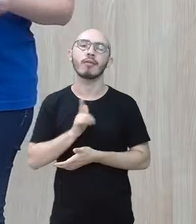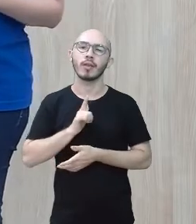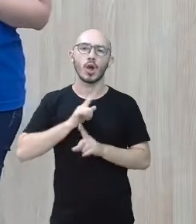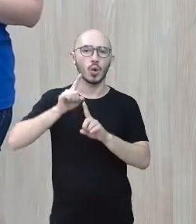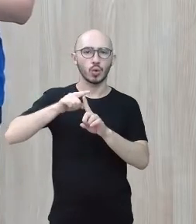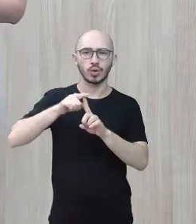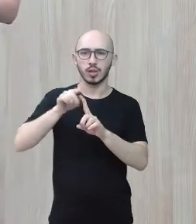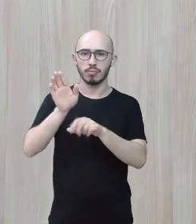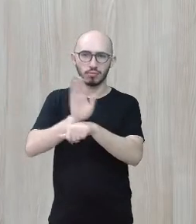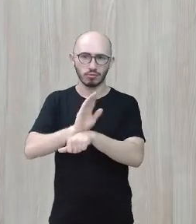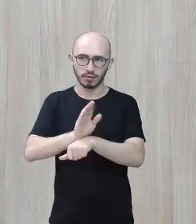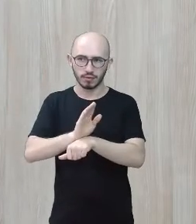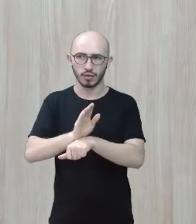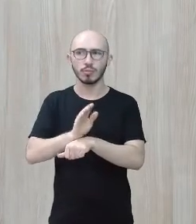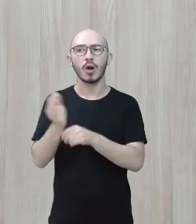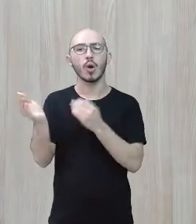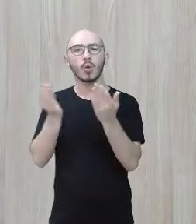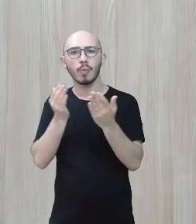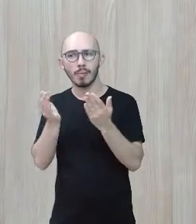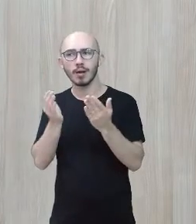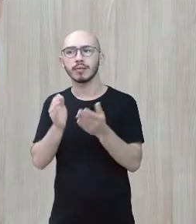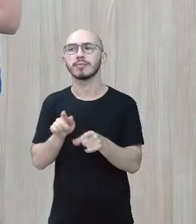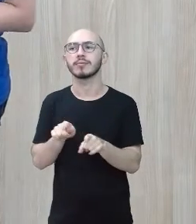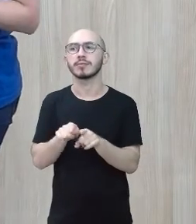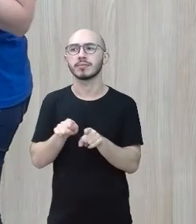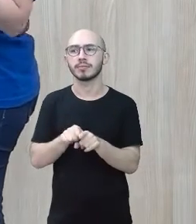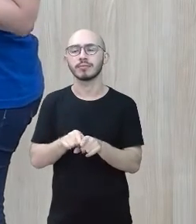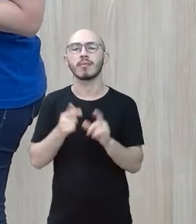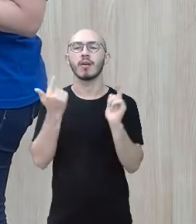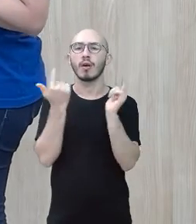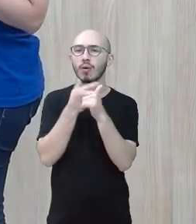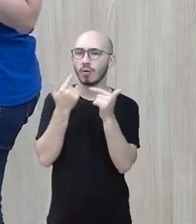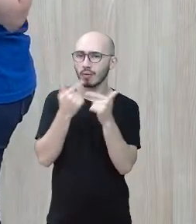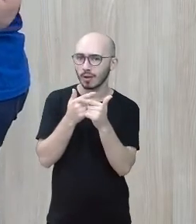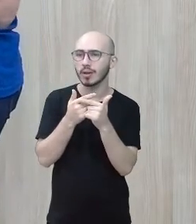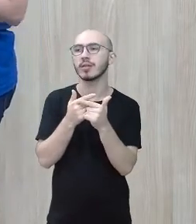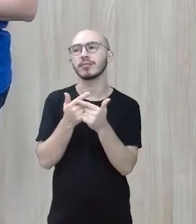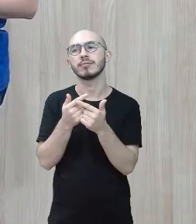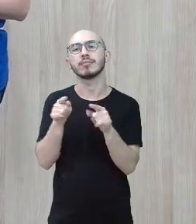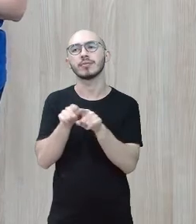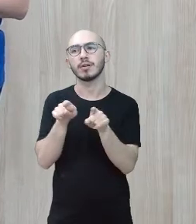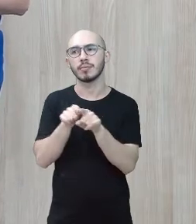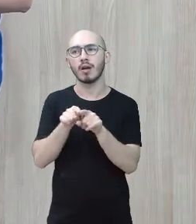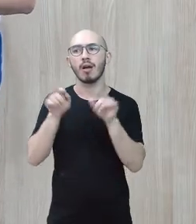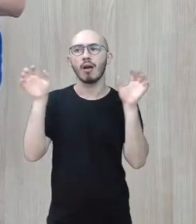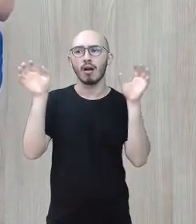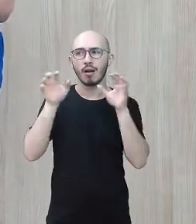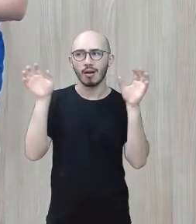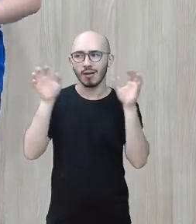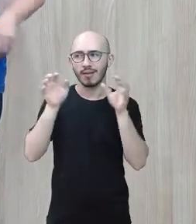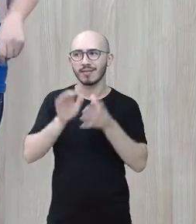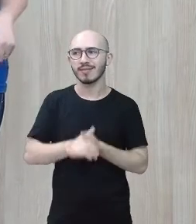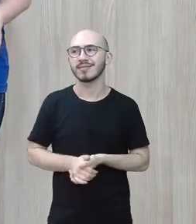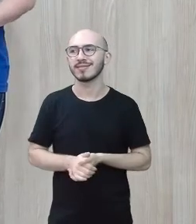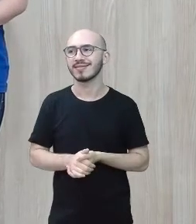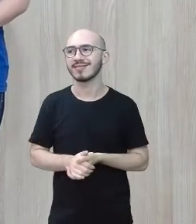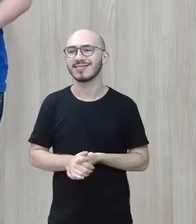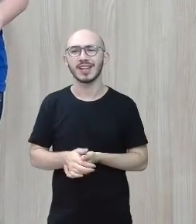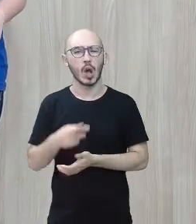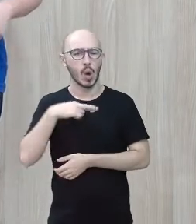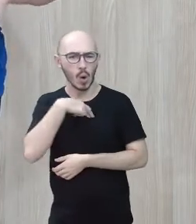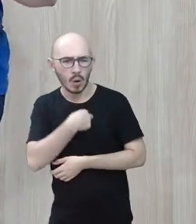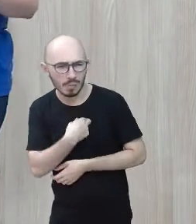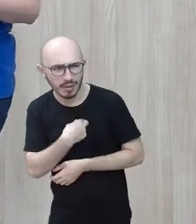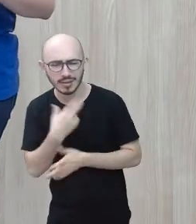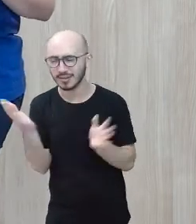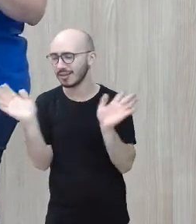sugestões, né, da comparação aí dos filmes, comédia, aventura e também tem o romance, ó, onde é que foi arrumar